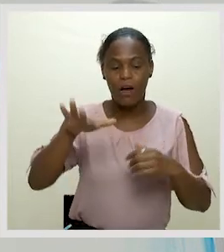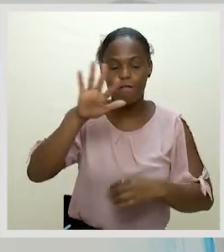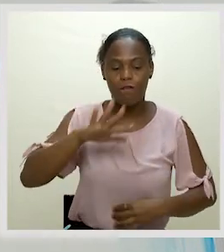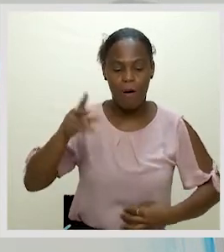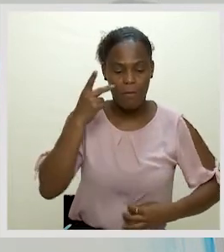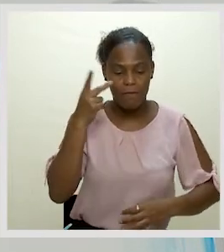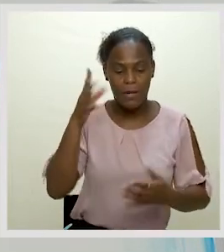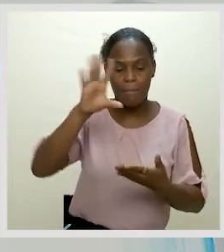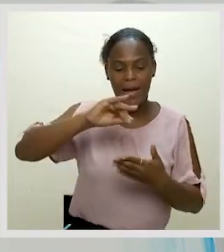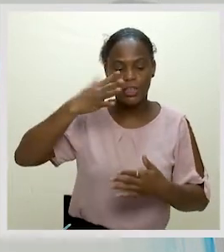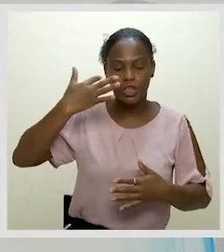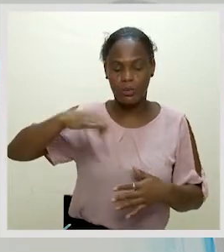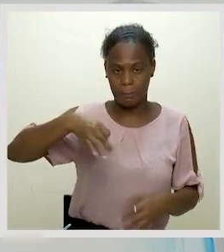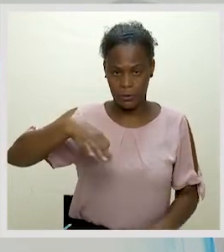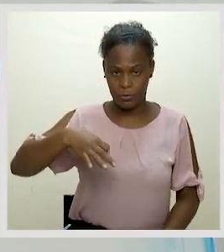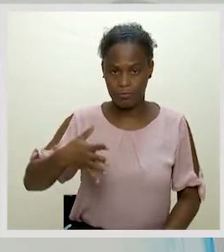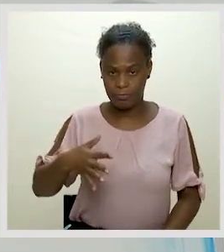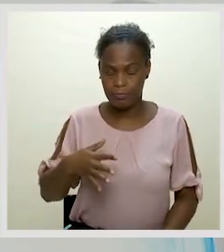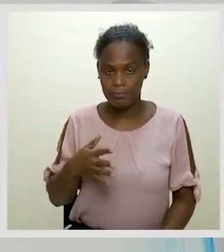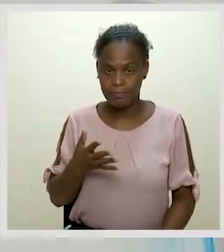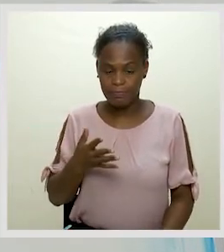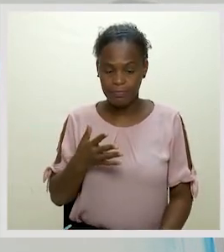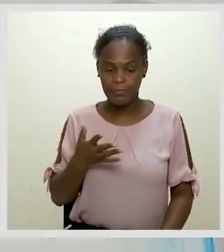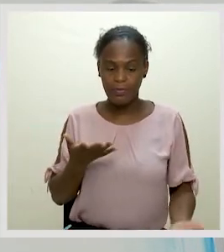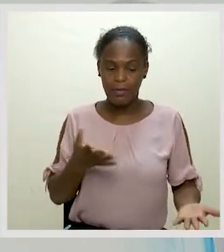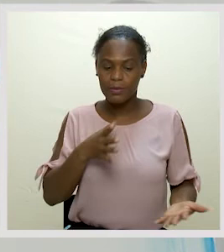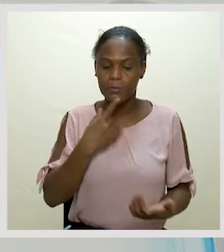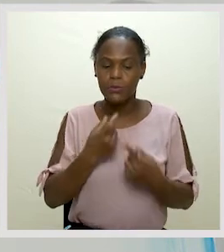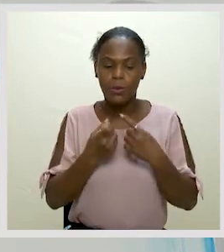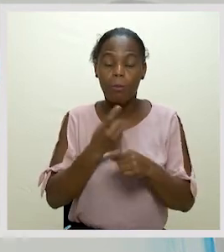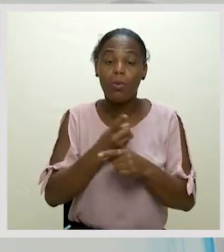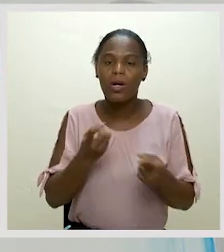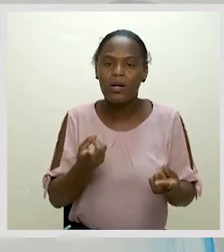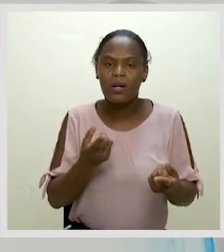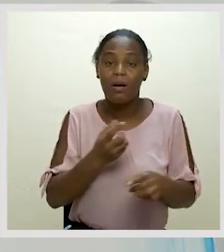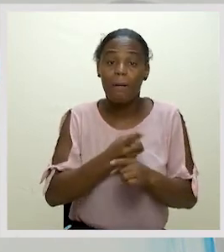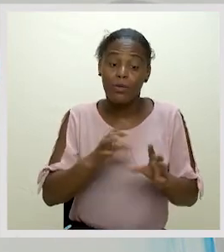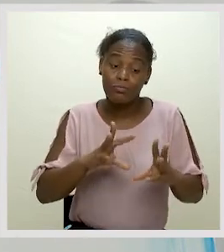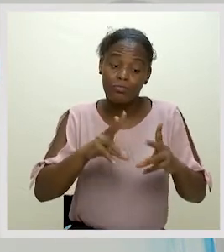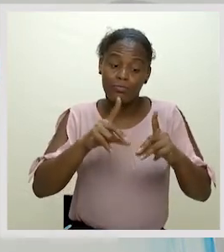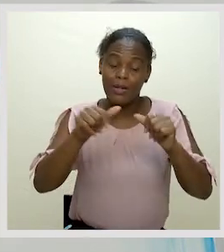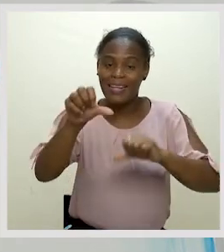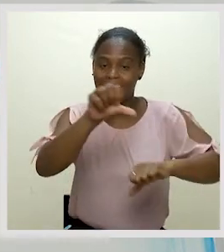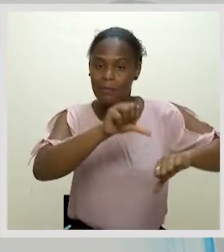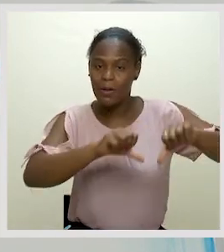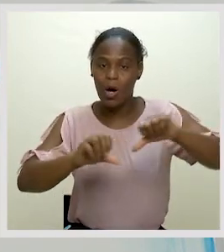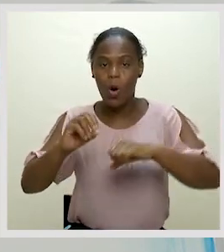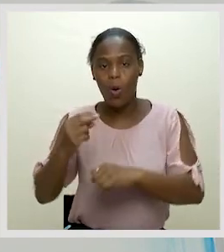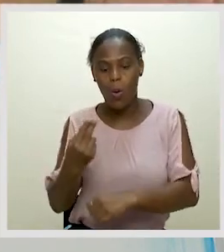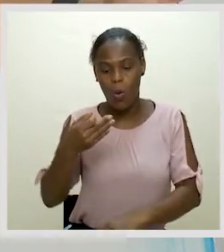as formas de vida mais simples. Por quê? Porque a evolução química